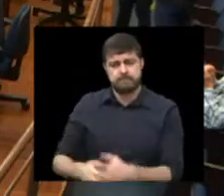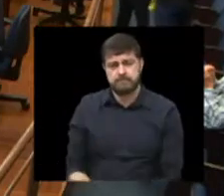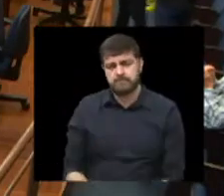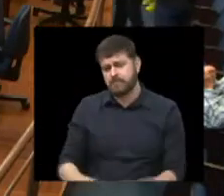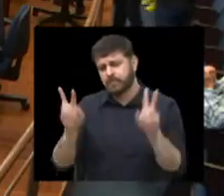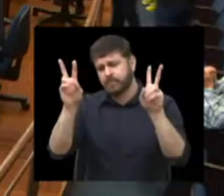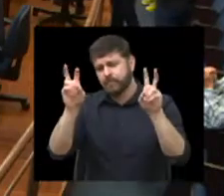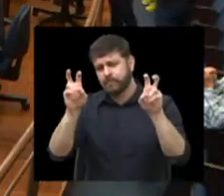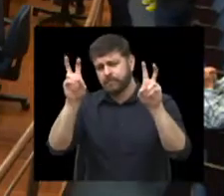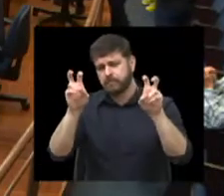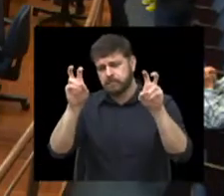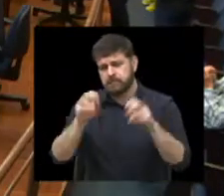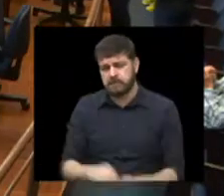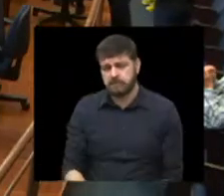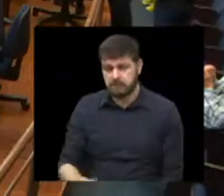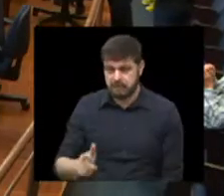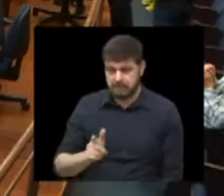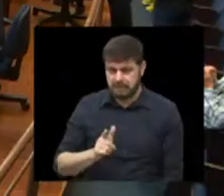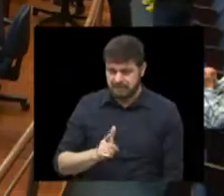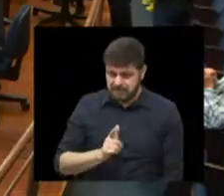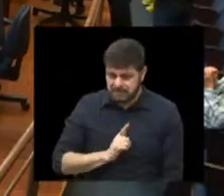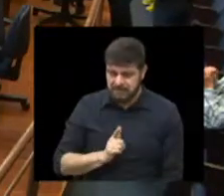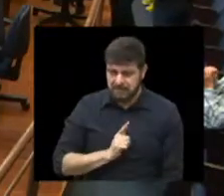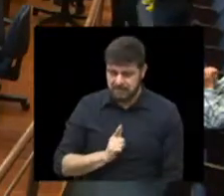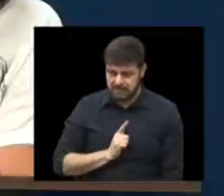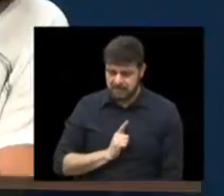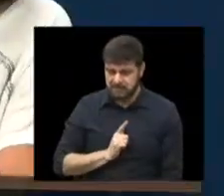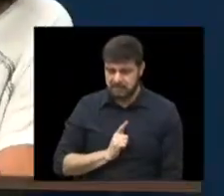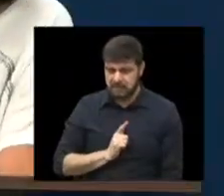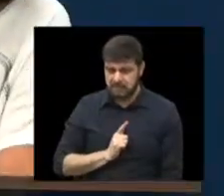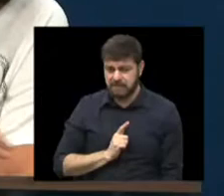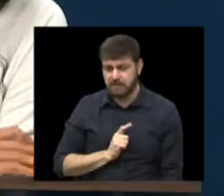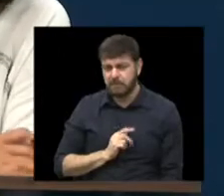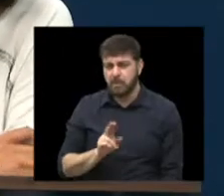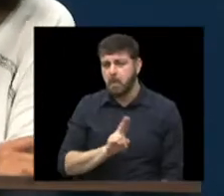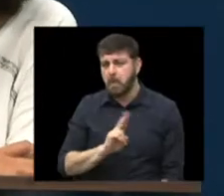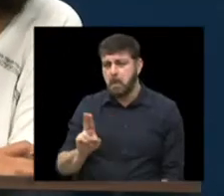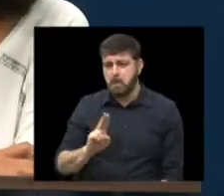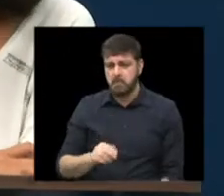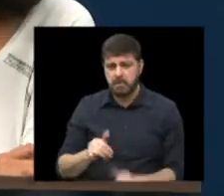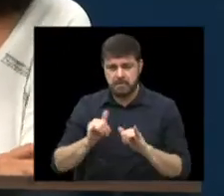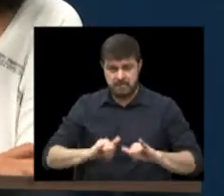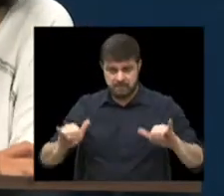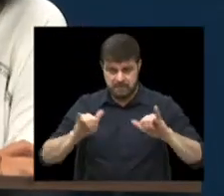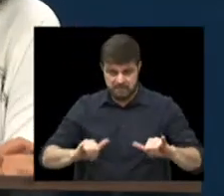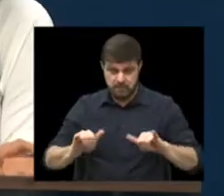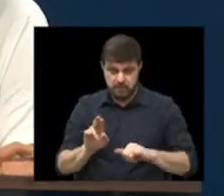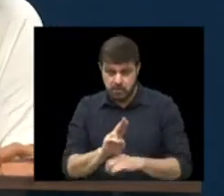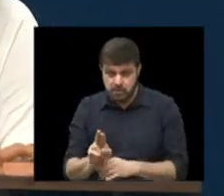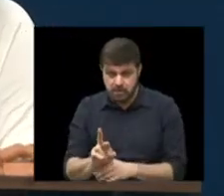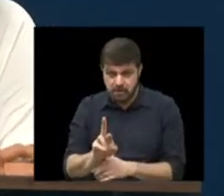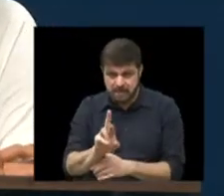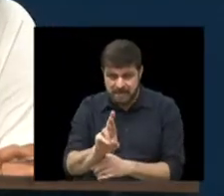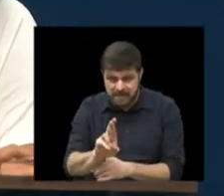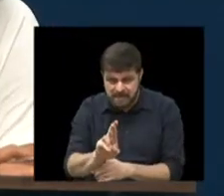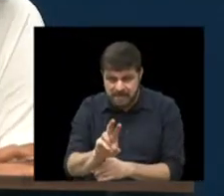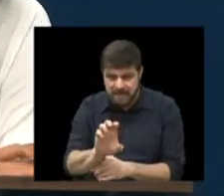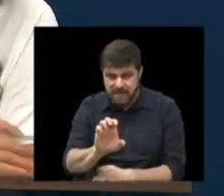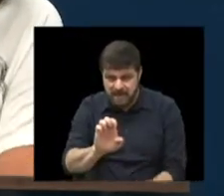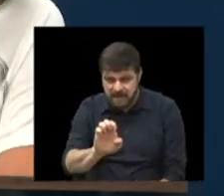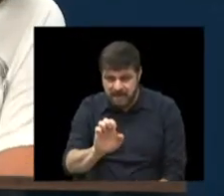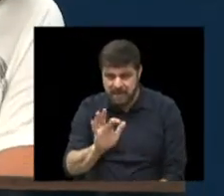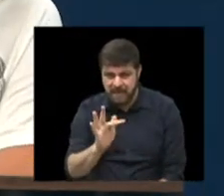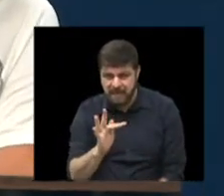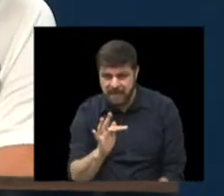esse projeto que tem sido chamado na imprensa do Refis, em Campinas. E a